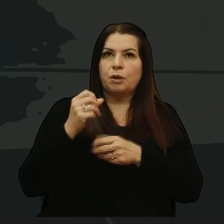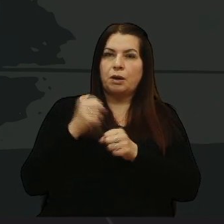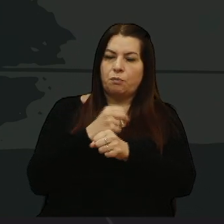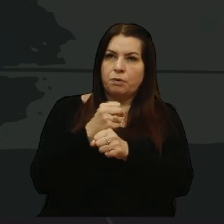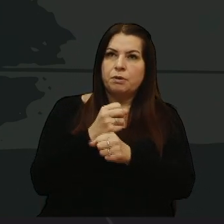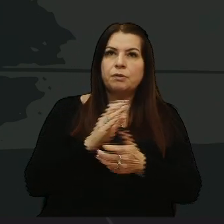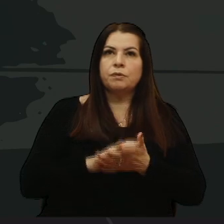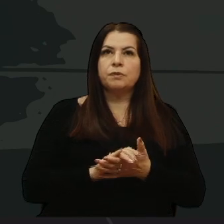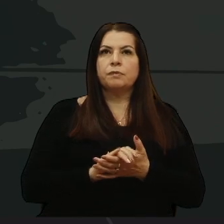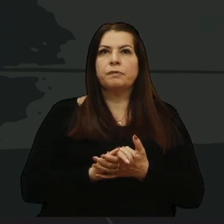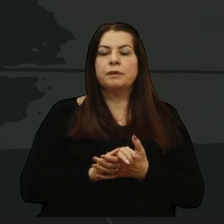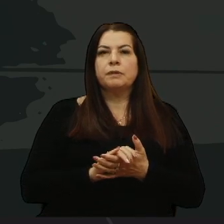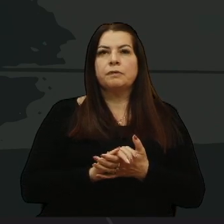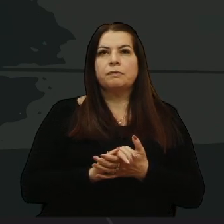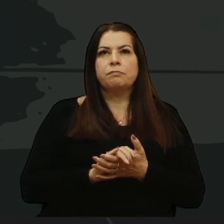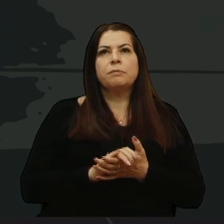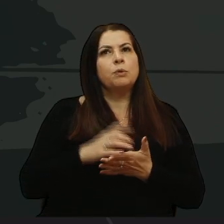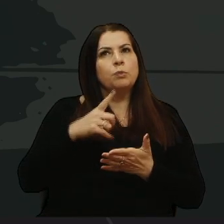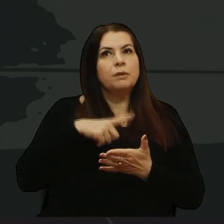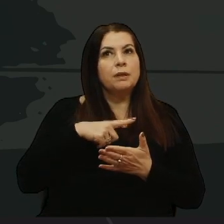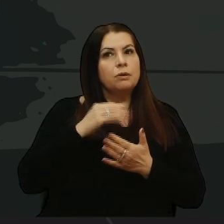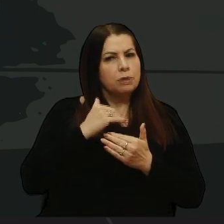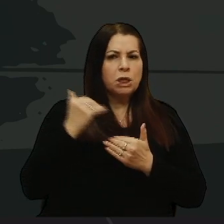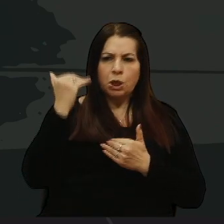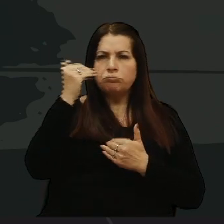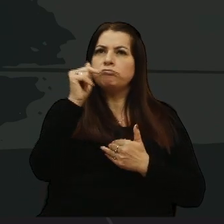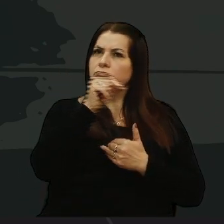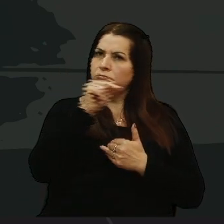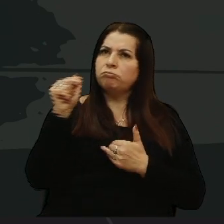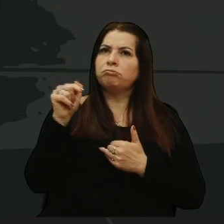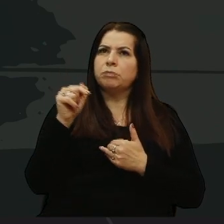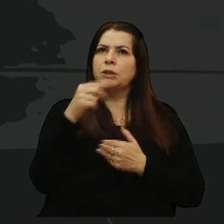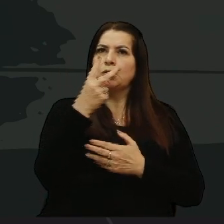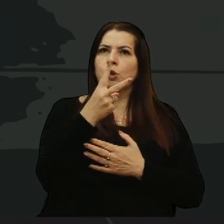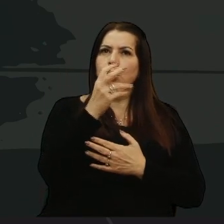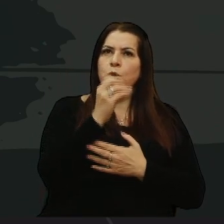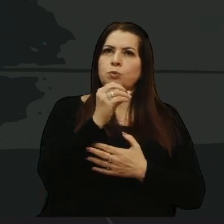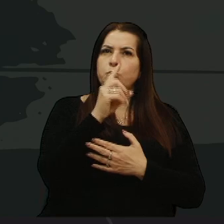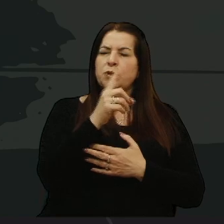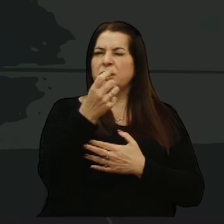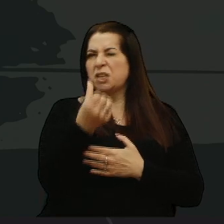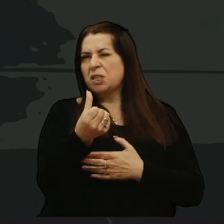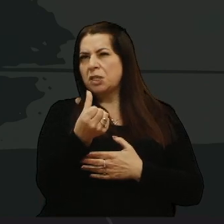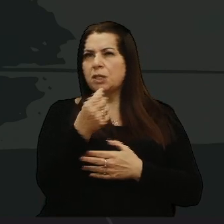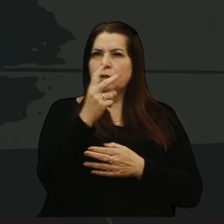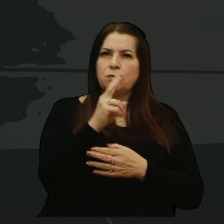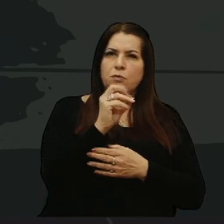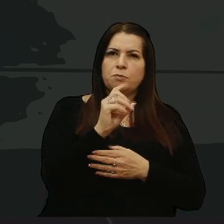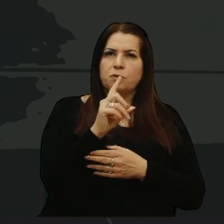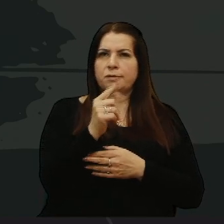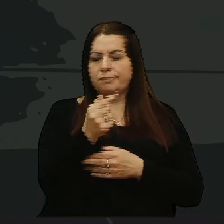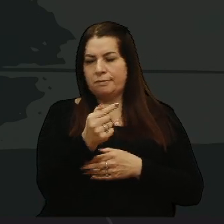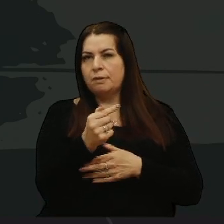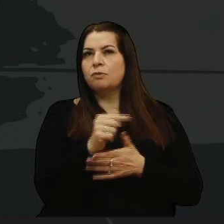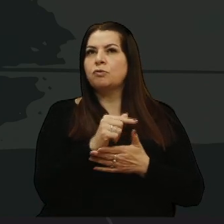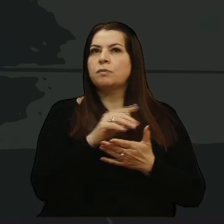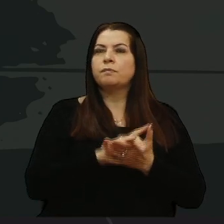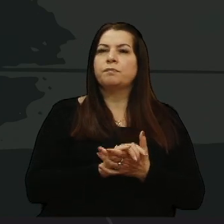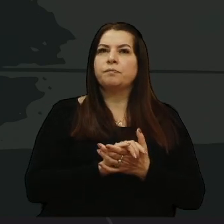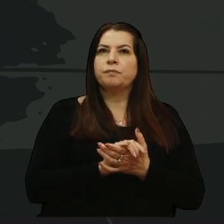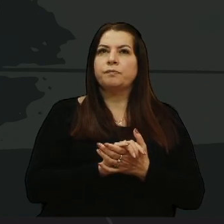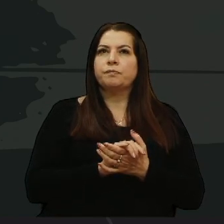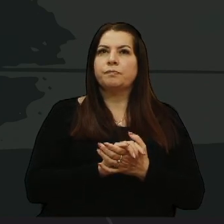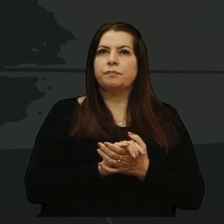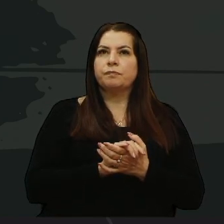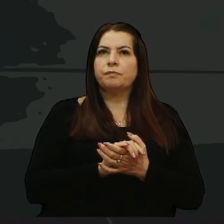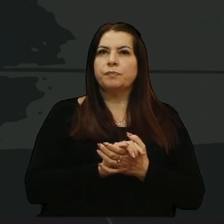anos, mas eu tenho que enaltecer que lá em 2016, 2017, quando